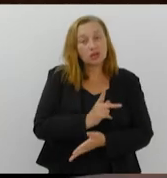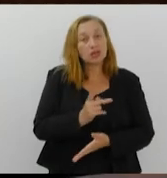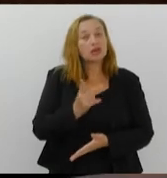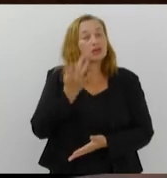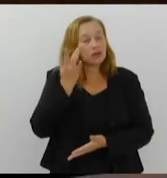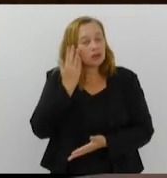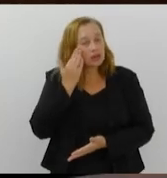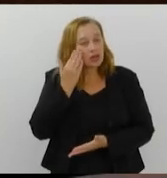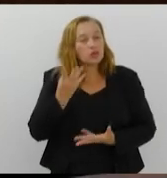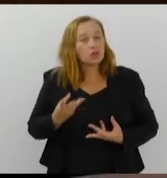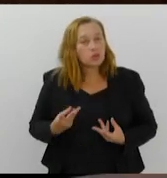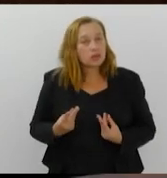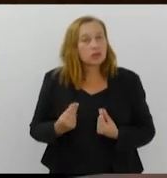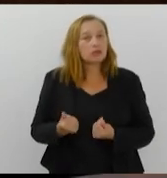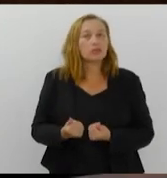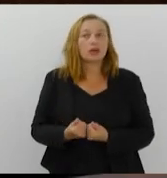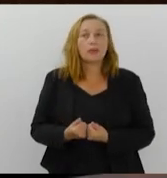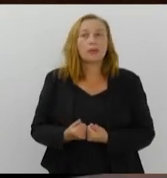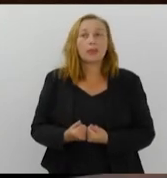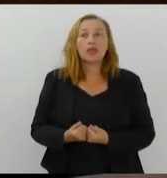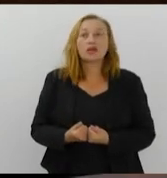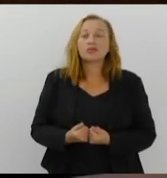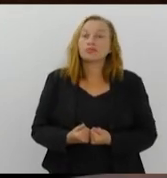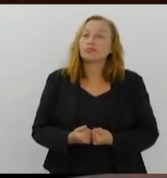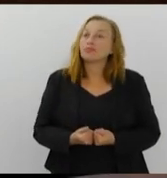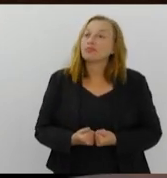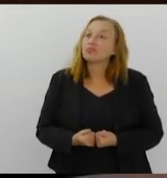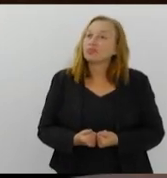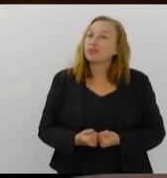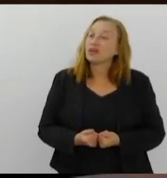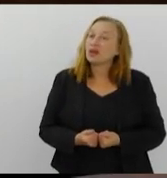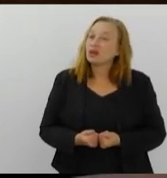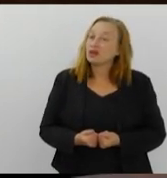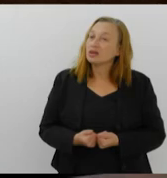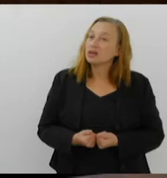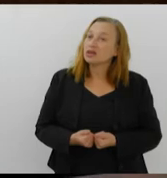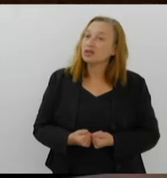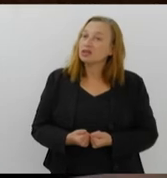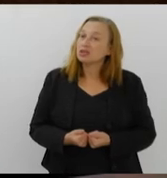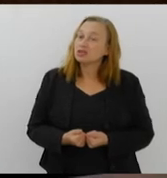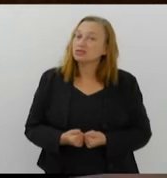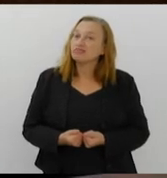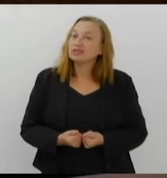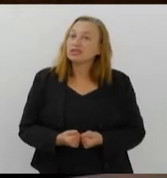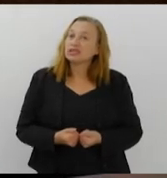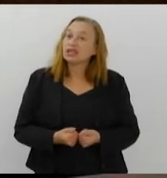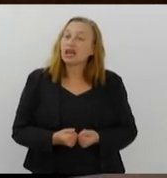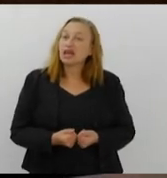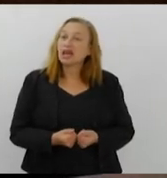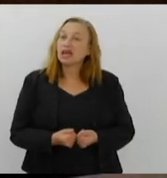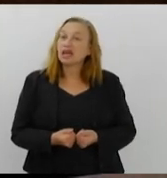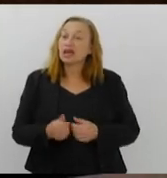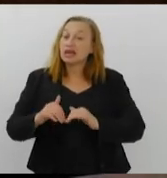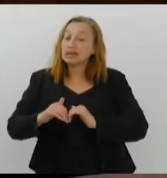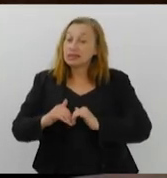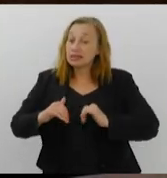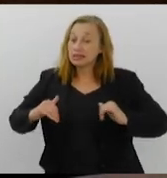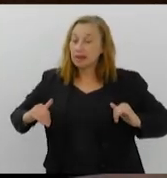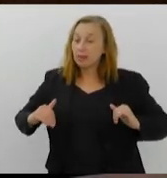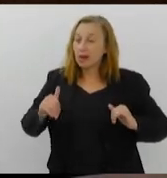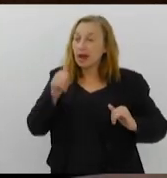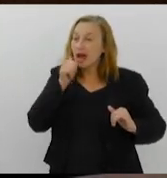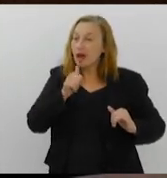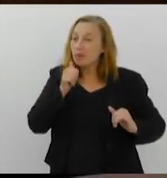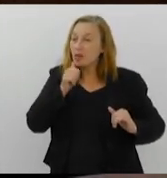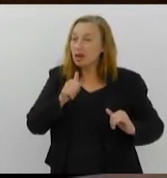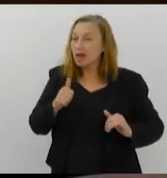sensibilidade, é tirar a gestante daquela angústia. Uma pessoa que perde